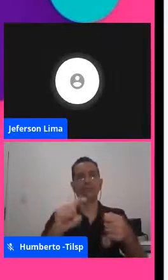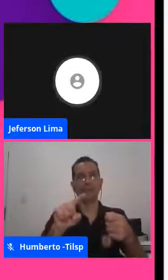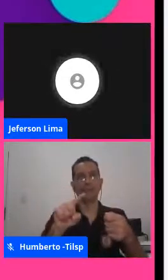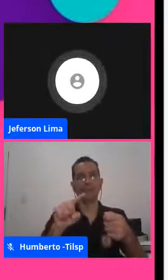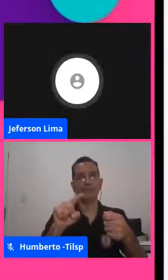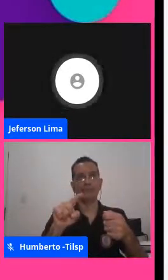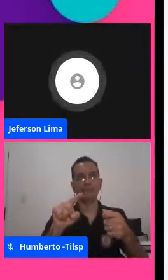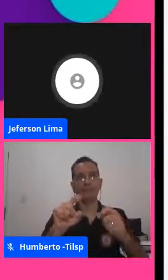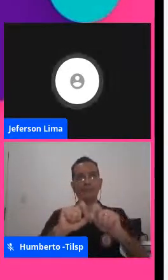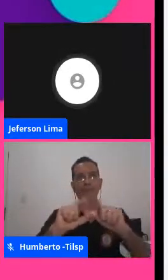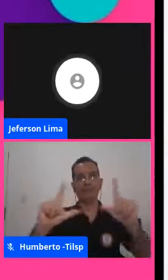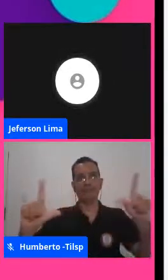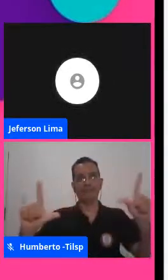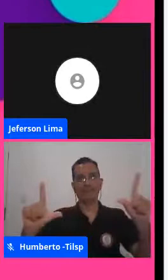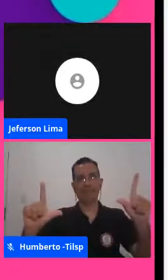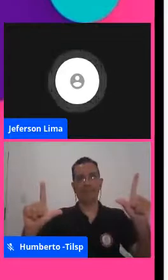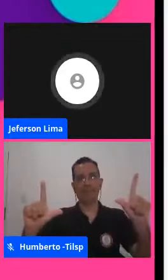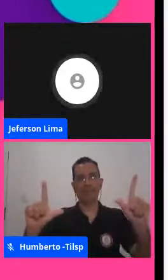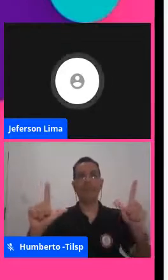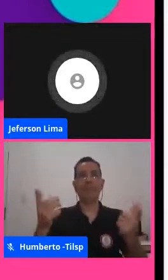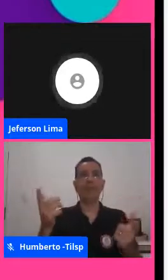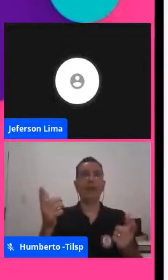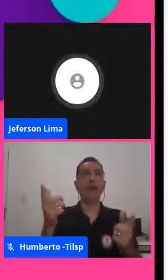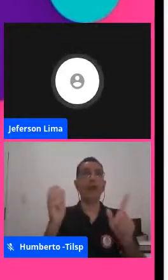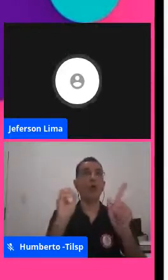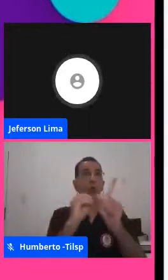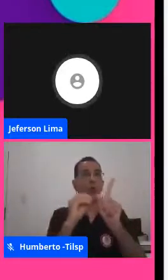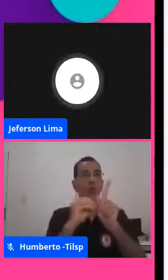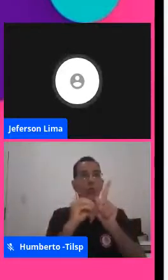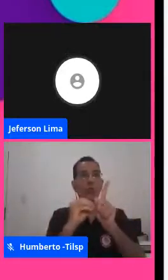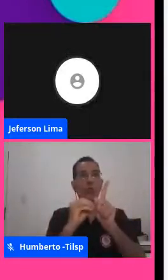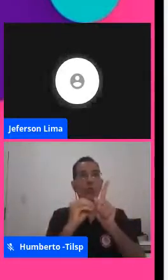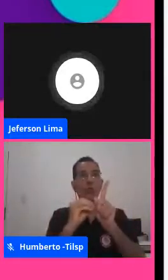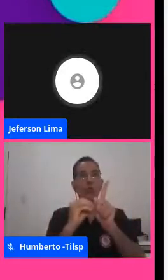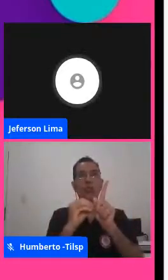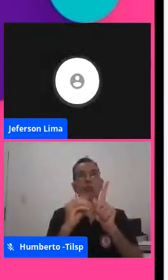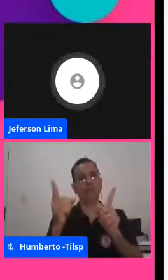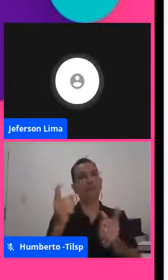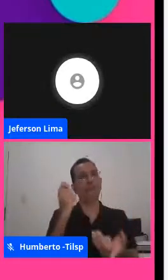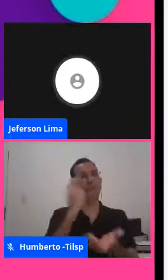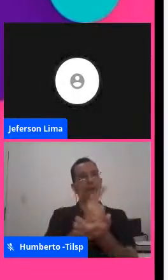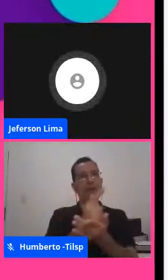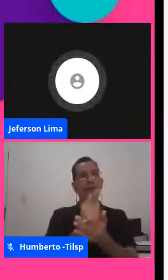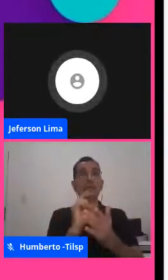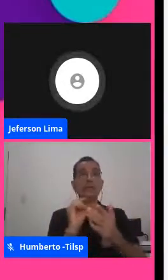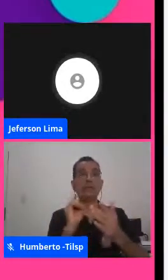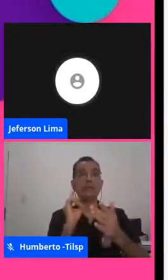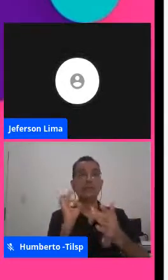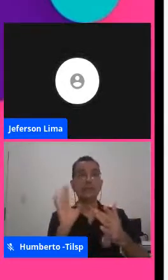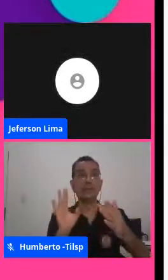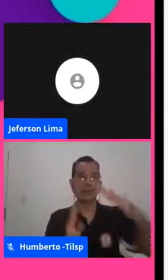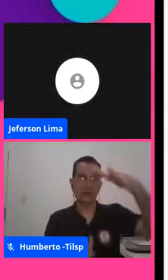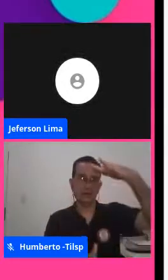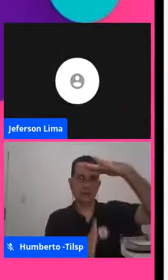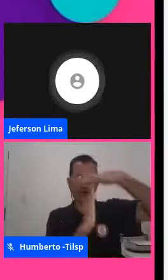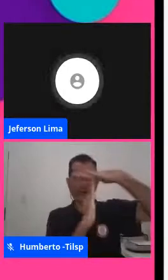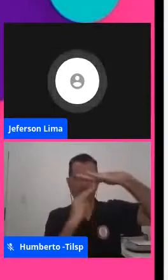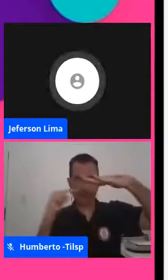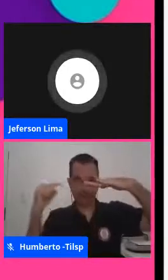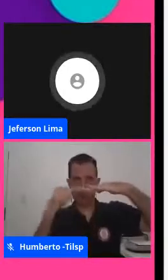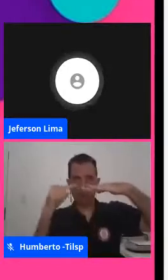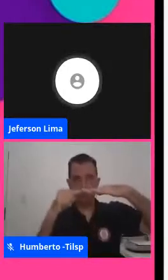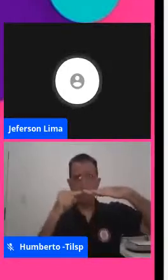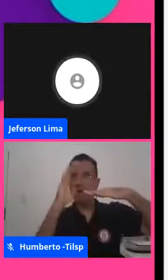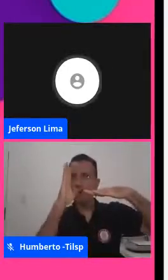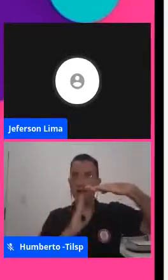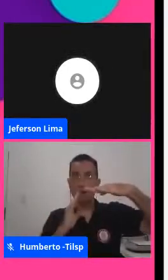é de onde o Google vai te tirar dinheiro, né? Caso você passe do limite. Aí você pergunta, pô, Jefferson, tem alguma